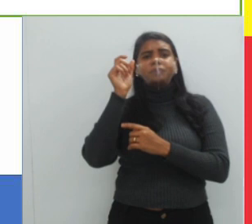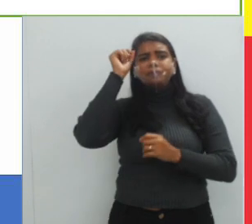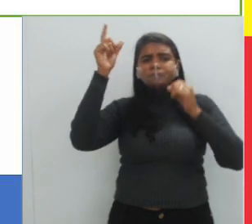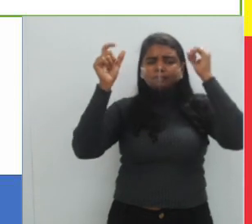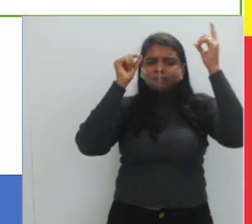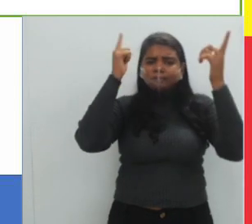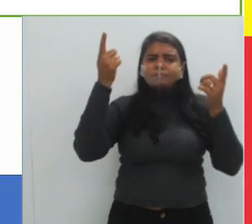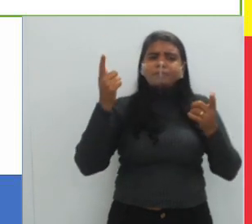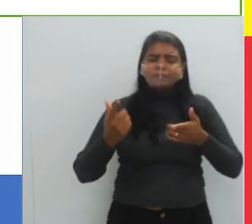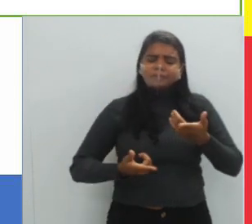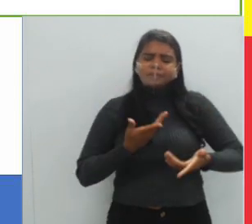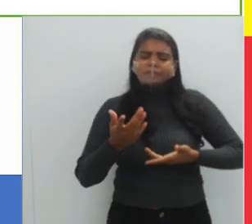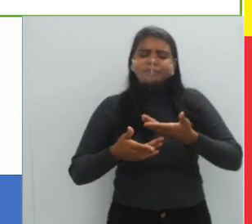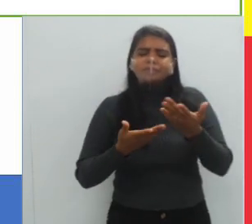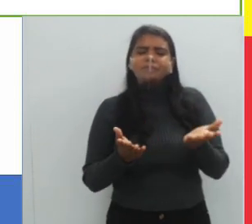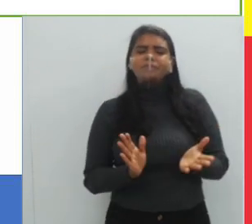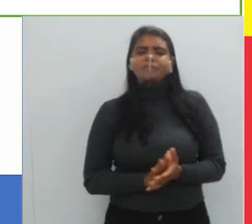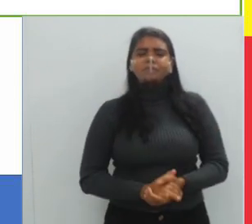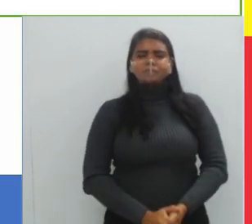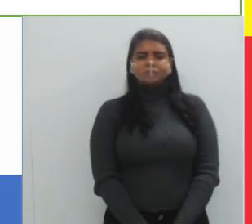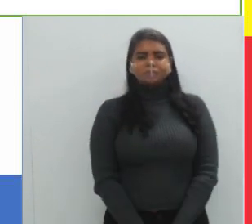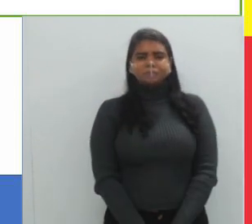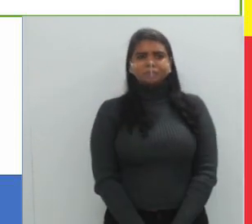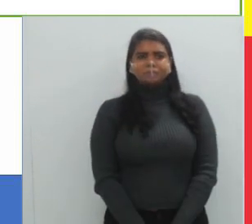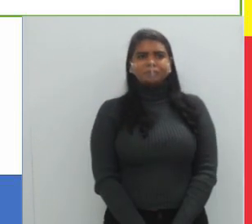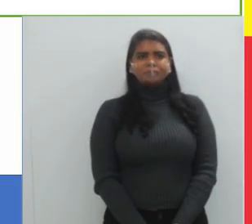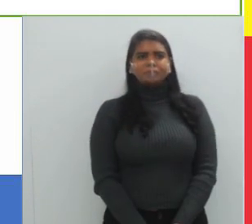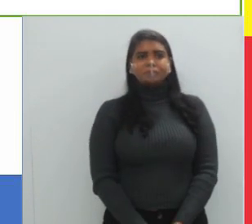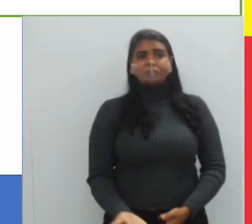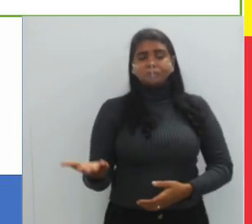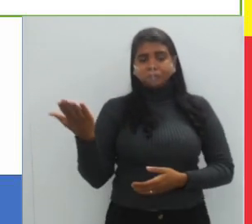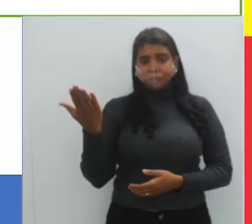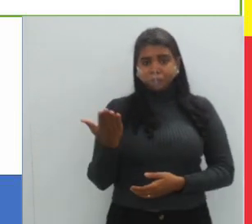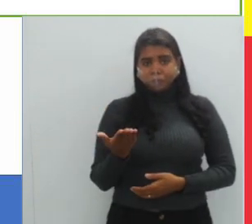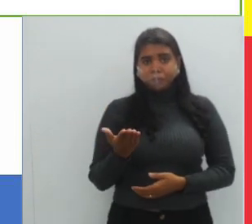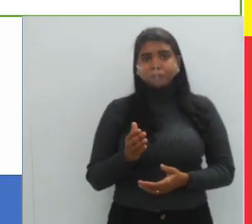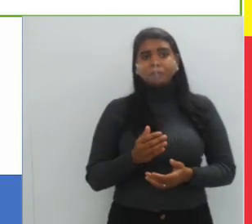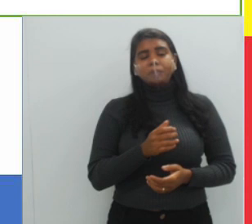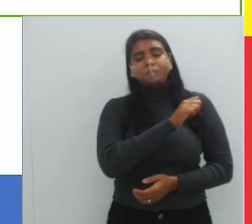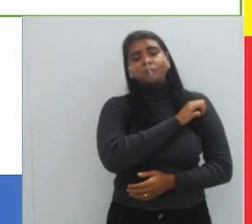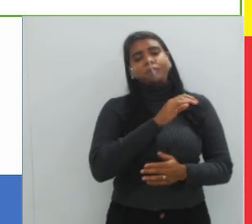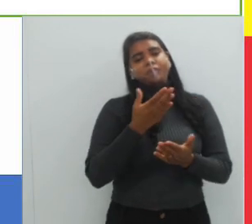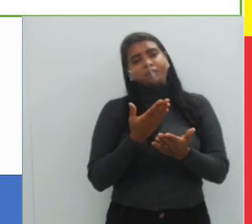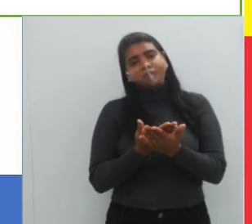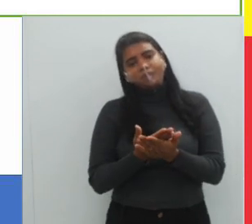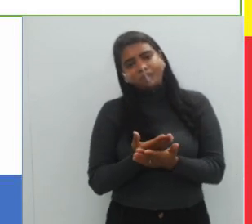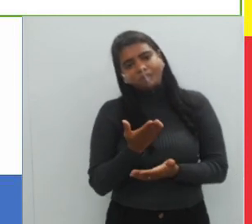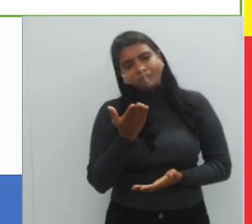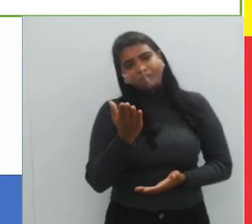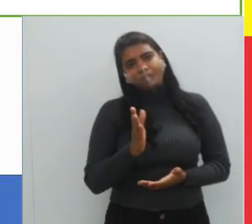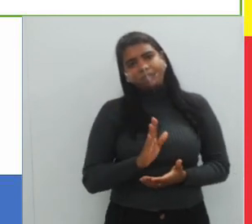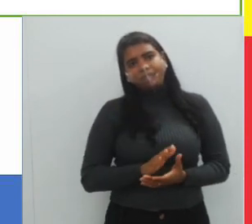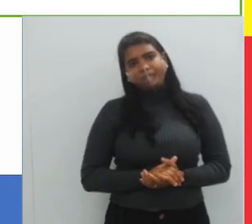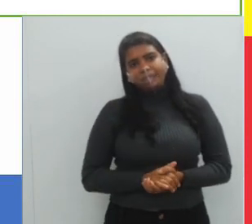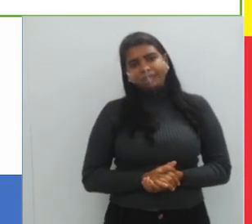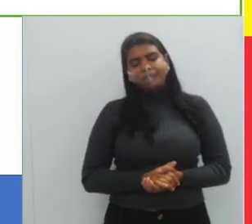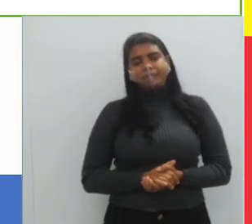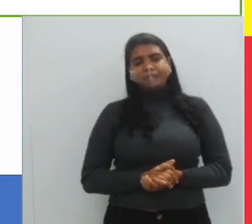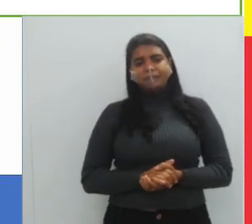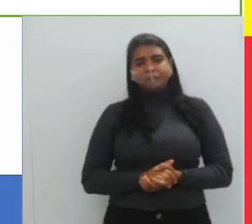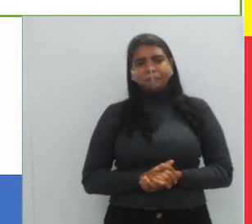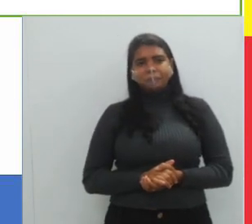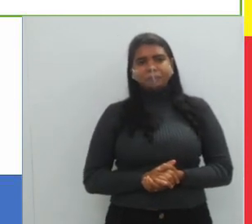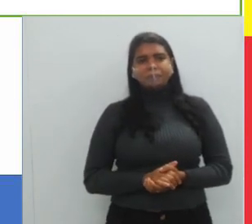símbolos de ideias convincentes ou ideais. Dessa forma, estudante, certo? Dessa forma,